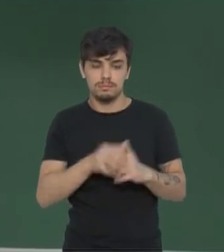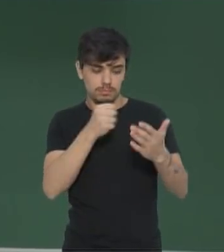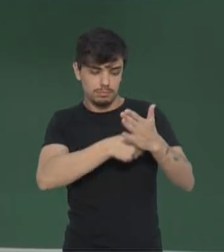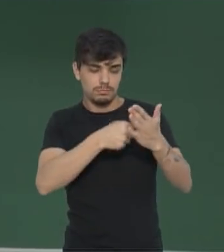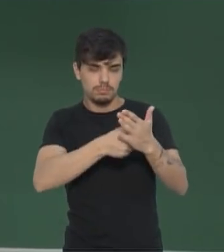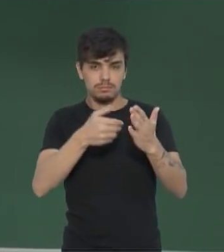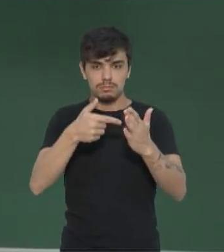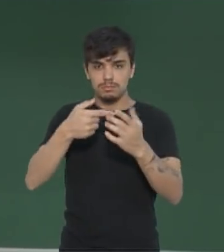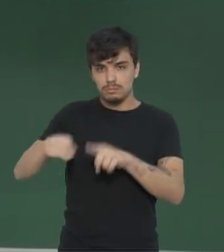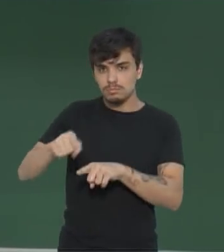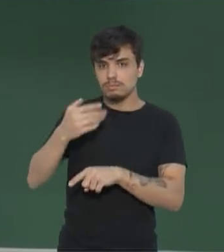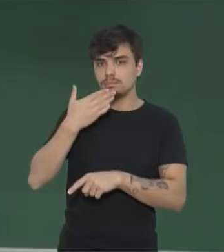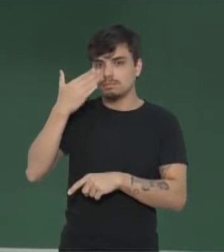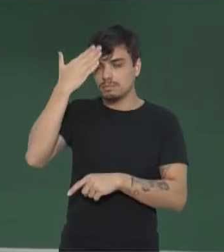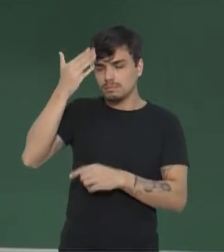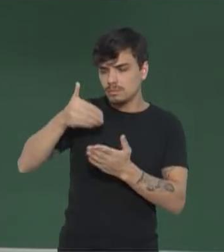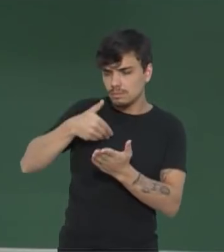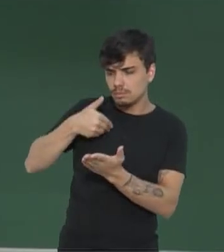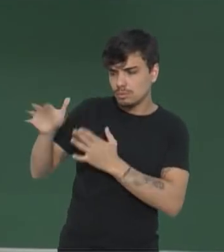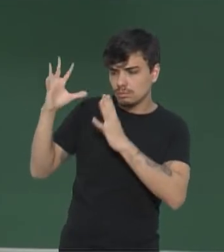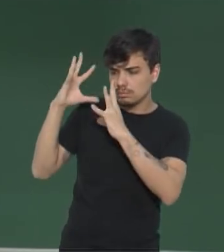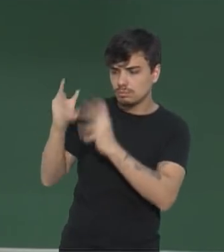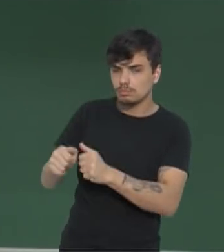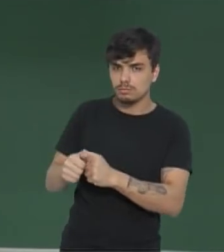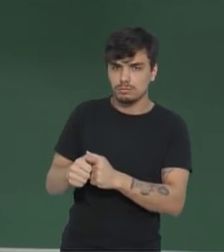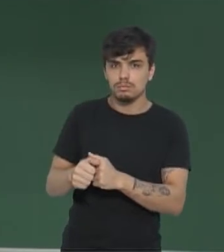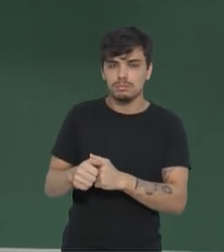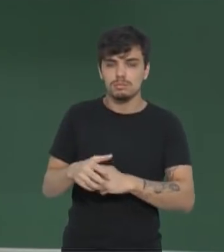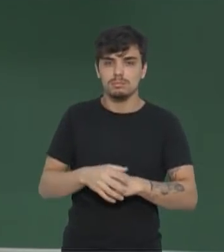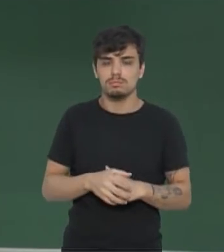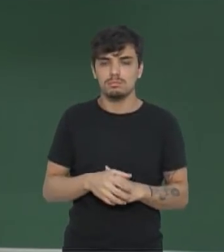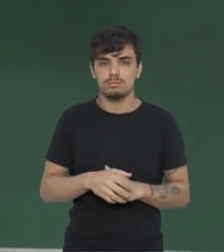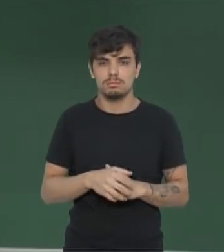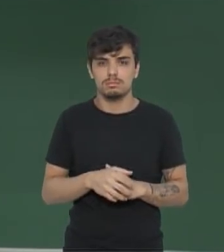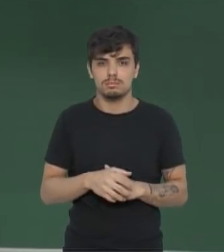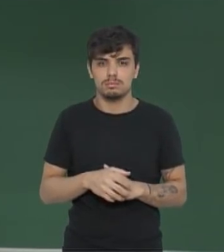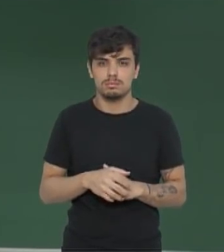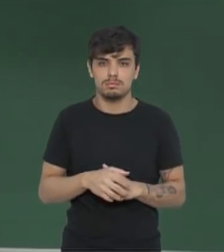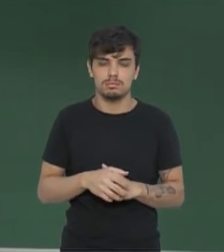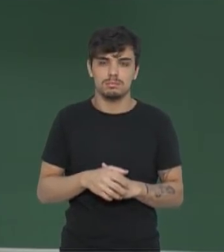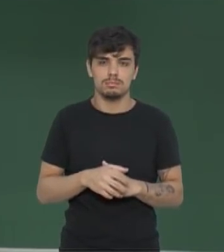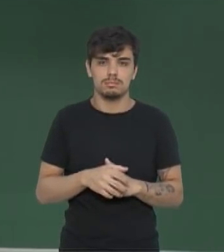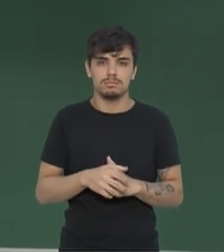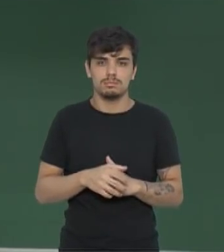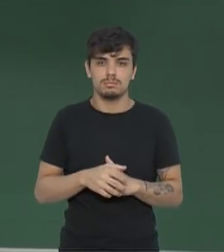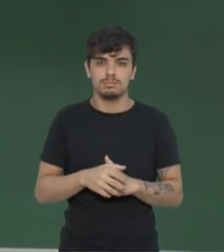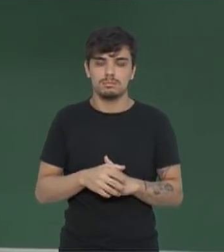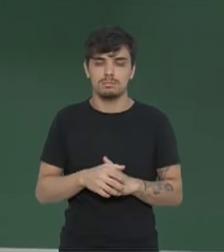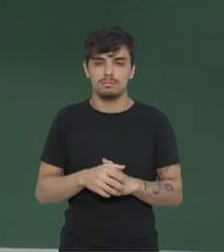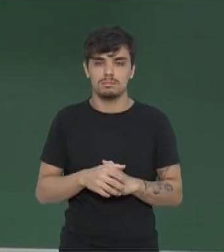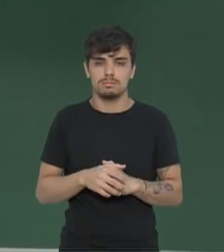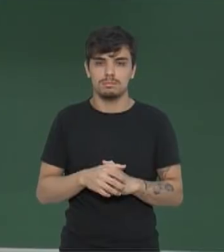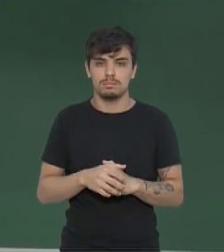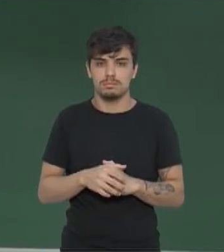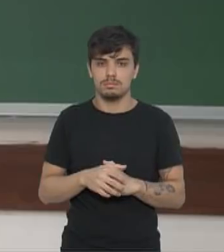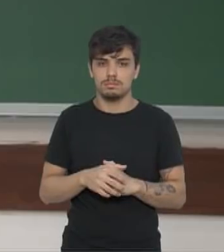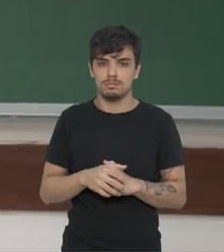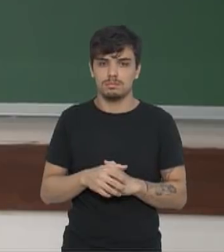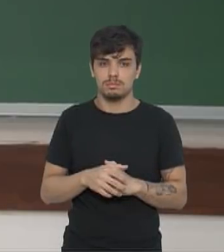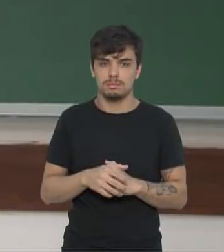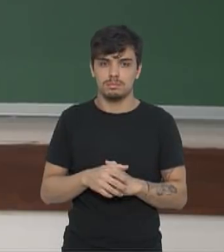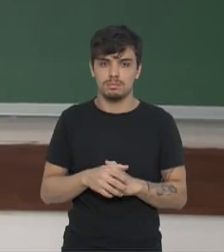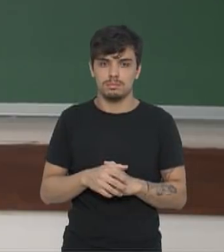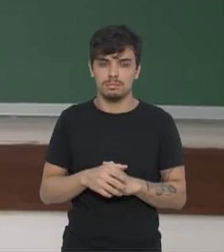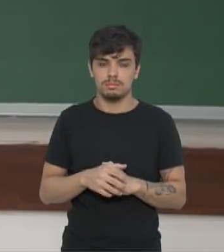aquele território e expulsar totalmente os árabes da região da União Ibérica. Desculpe de novo, Península Ibérica. A União Ibérica vocês ainda